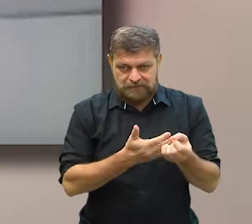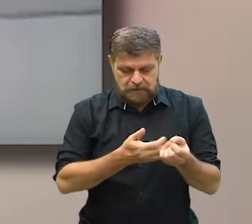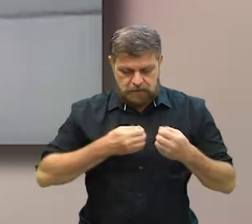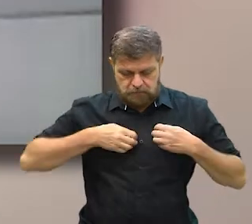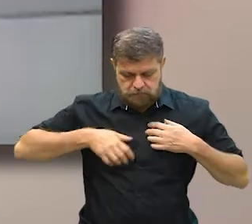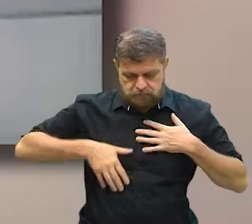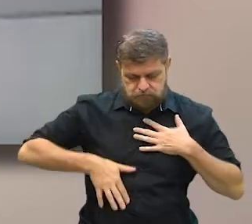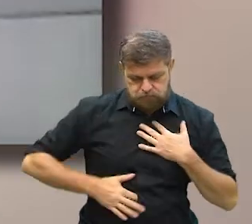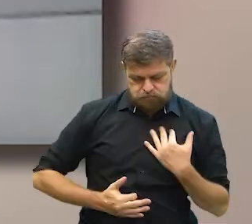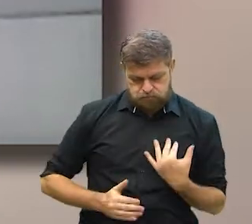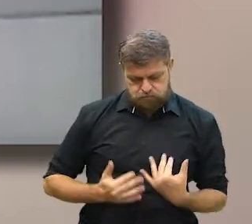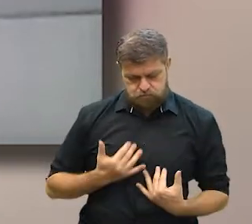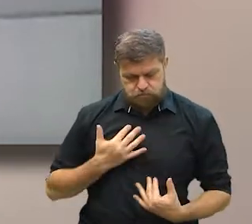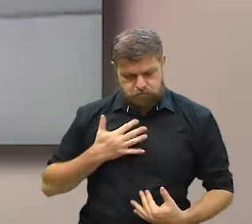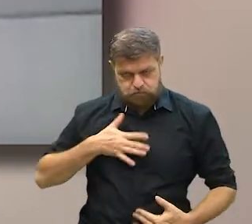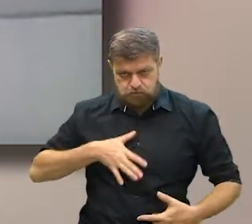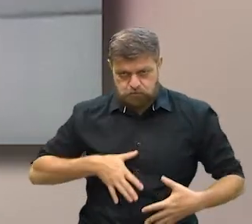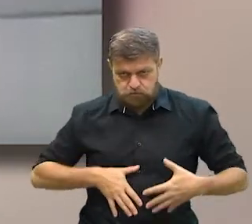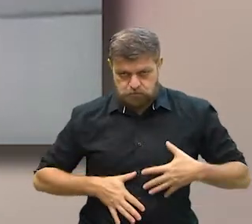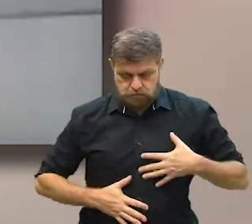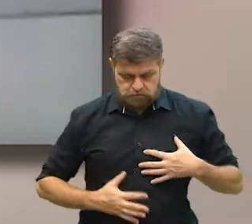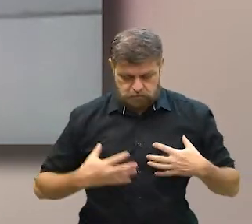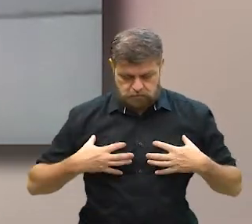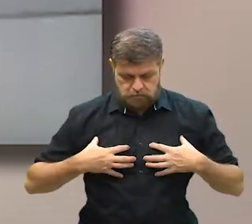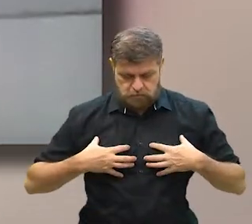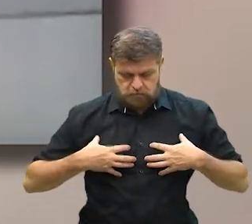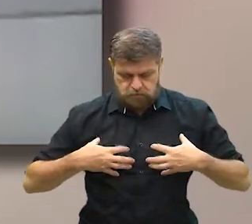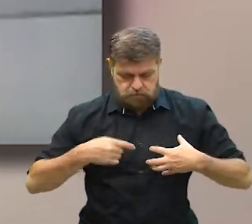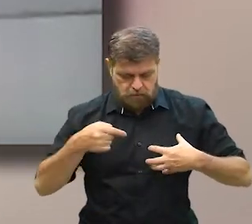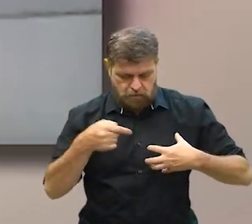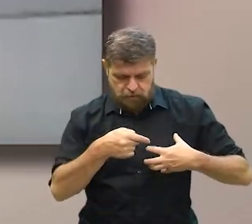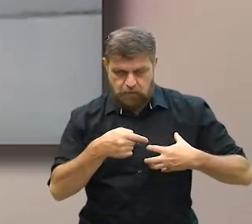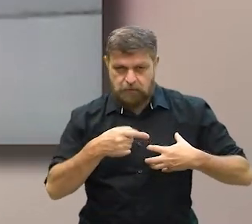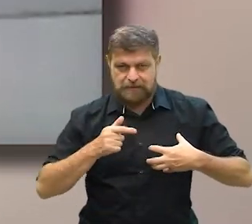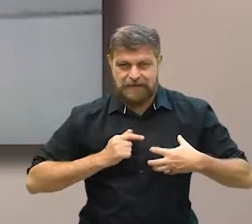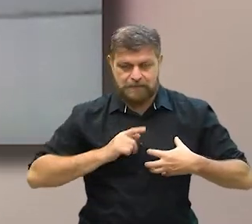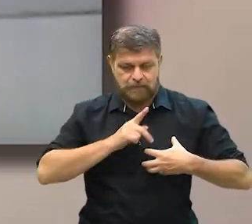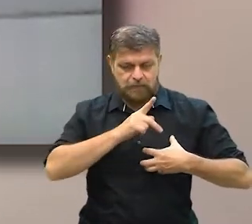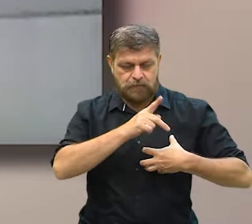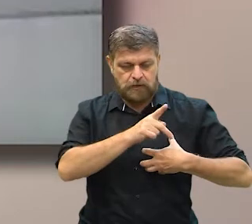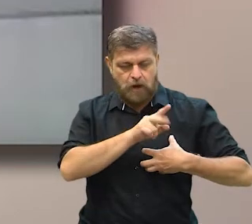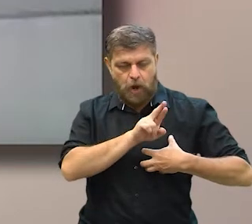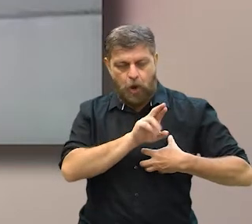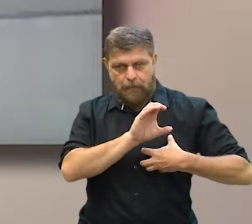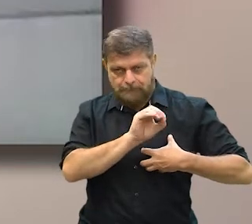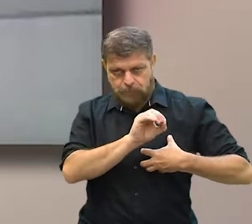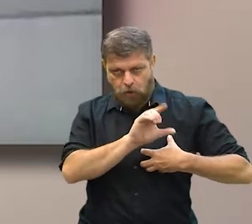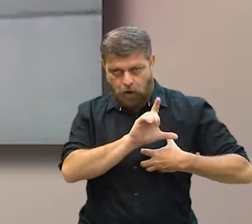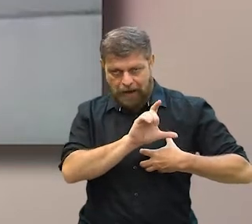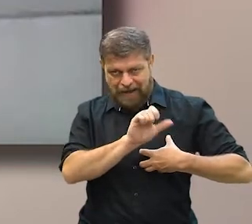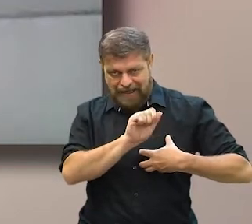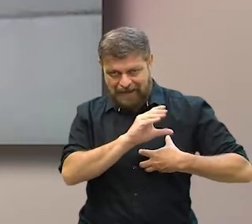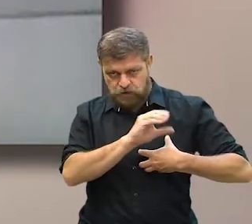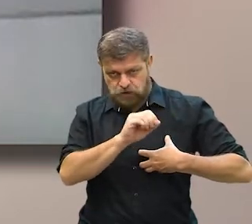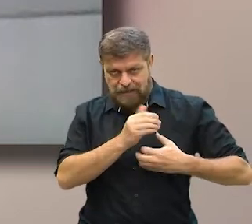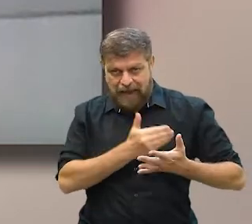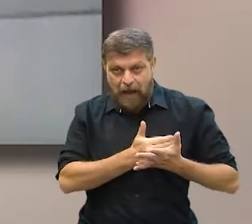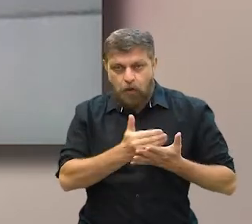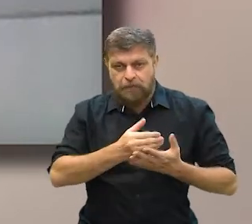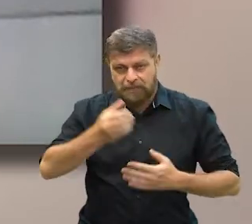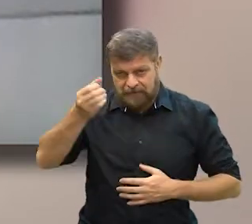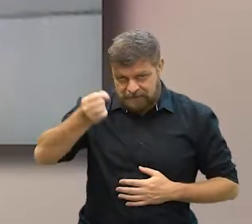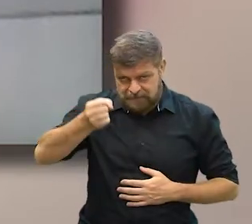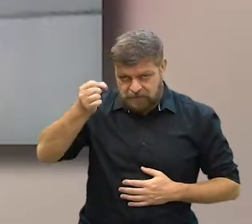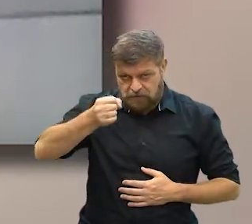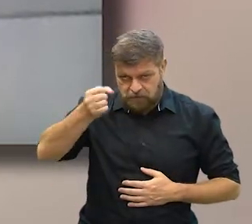é liberada no sangue e ela vai, então, até a glândula mamária, as glândulas mamárias, né? E inicia a produção